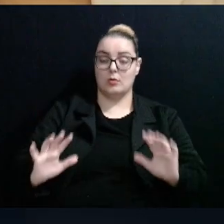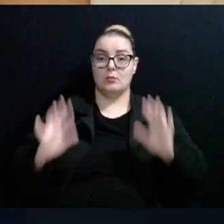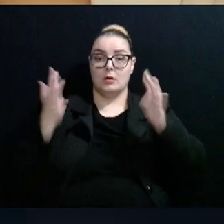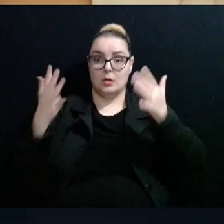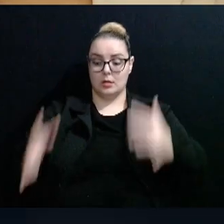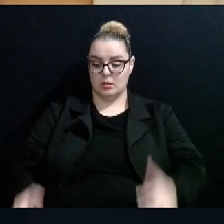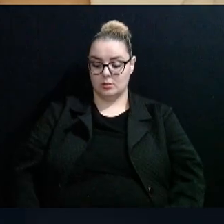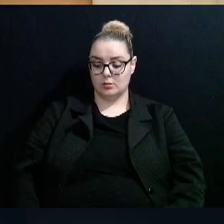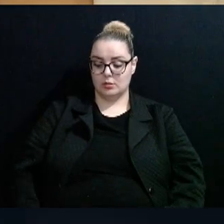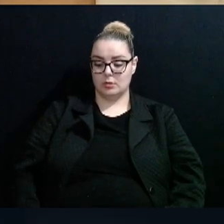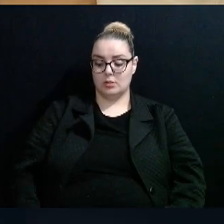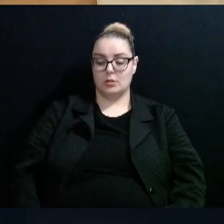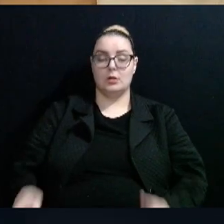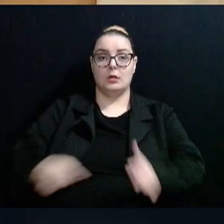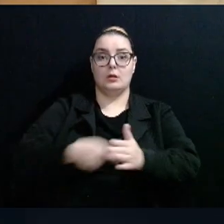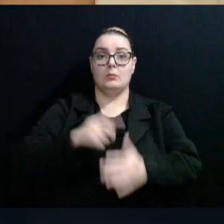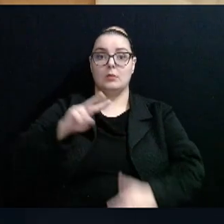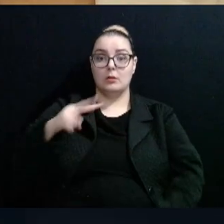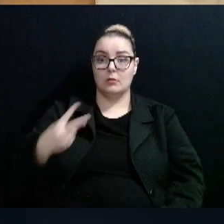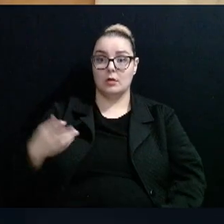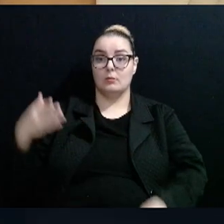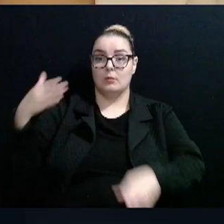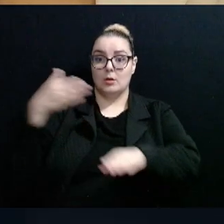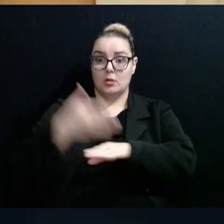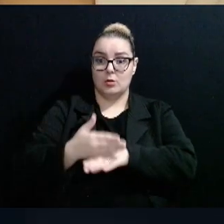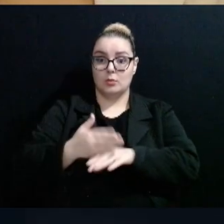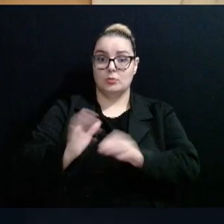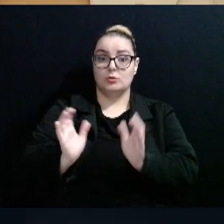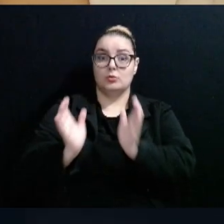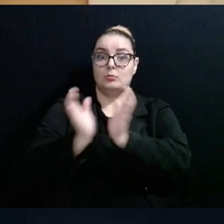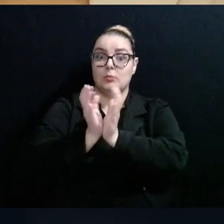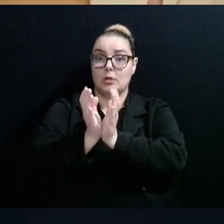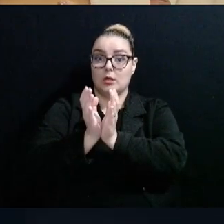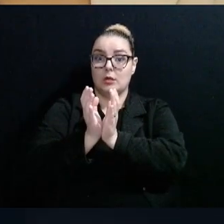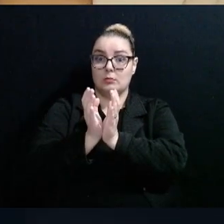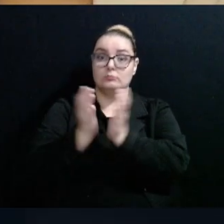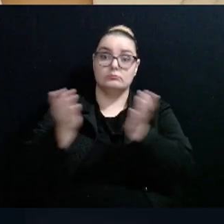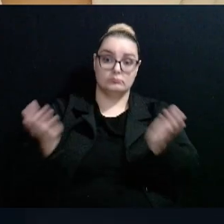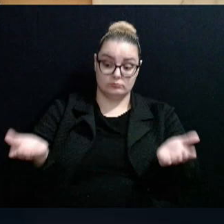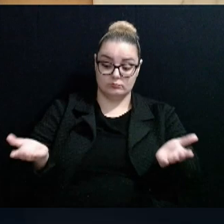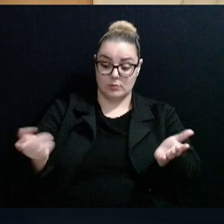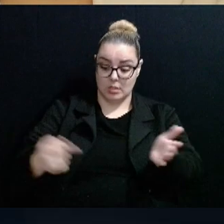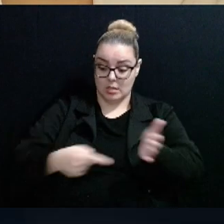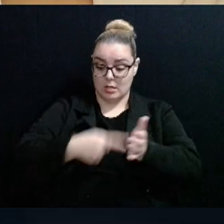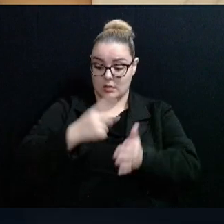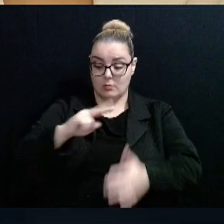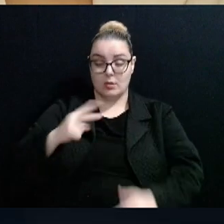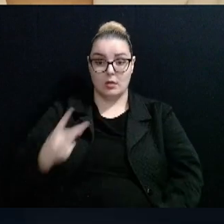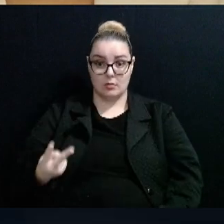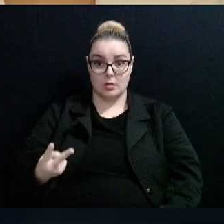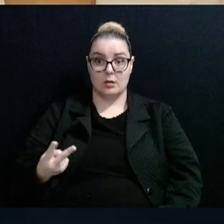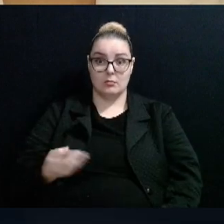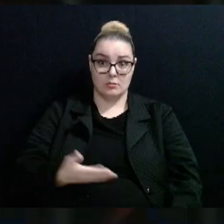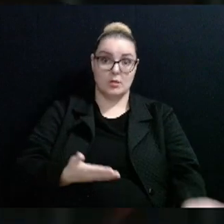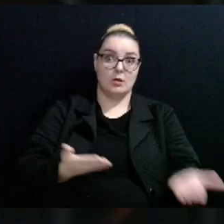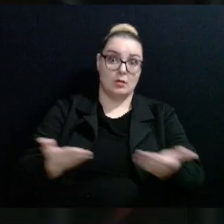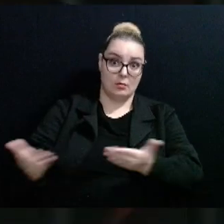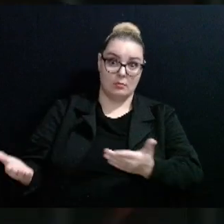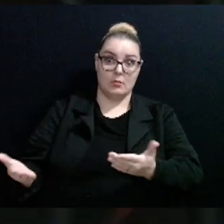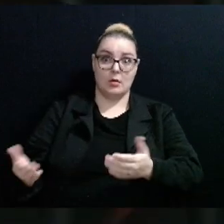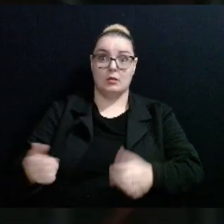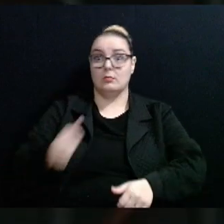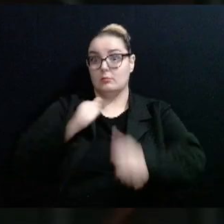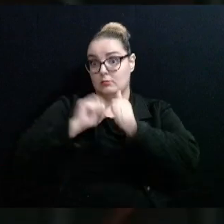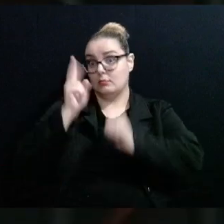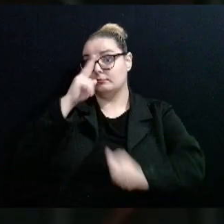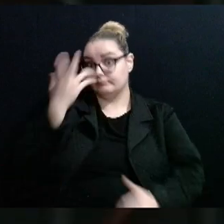ele está participando de uma Copa do Mundo, né? E é a primeira vez que ele está sendo apresentado a bebida e a cerveja, vamos colocar